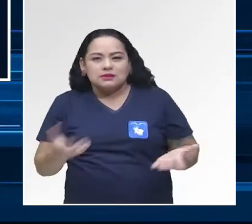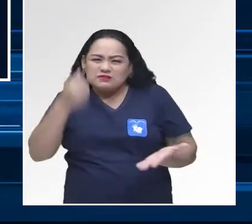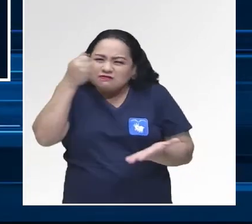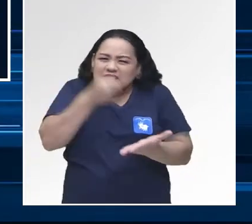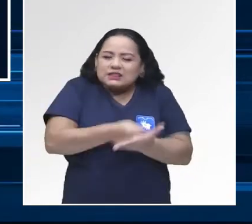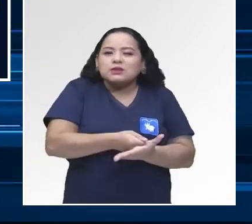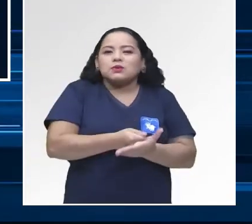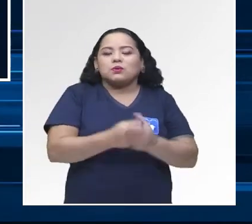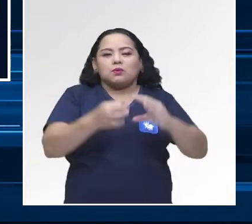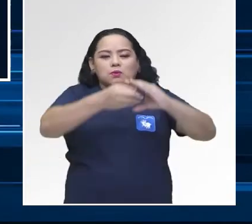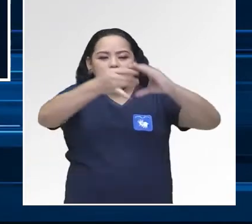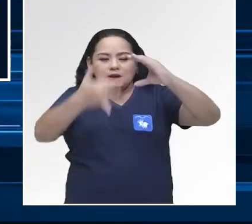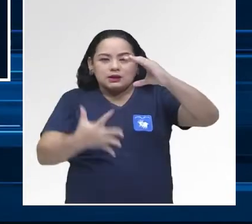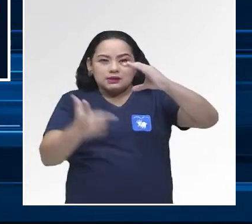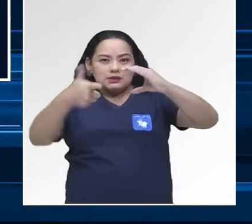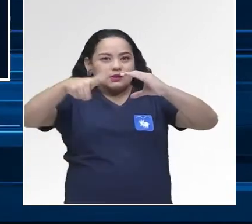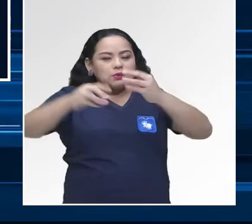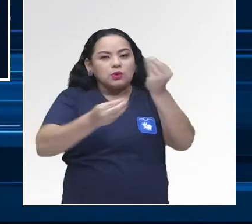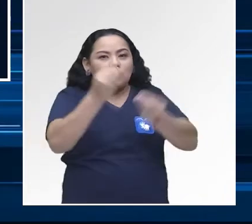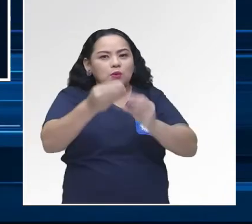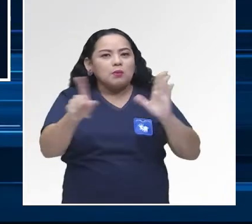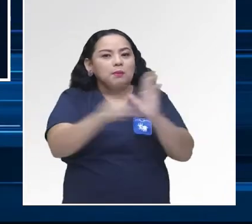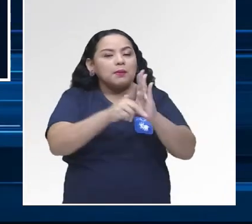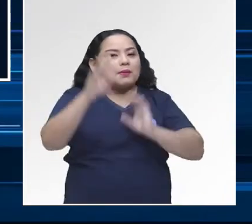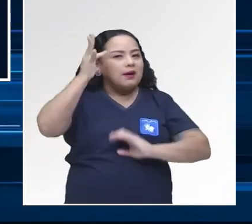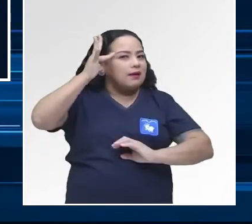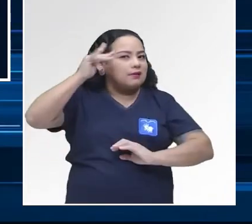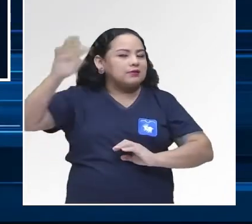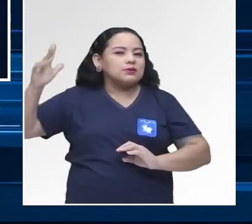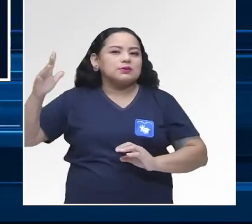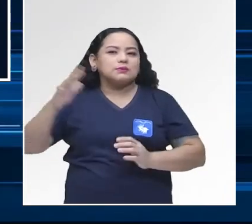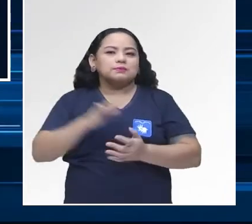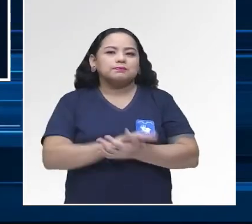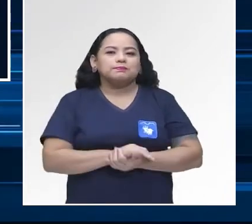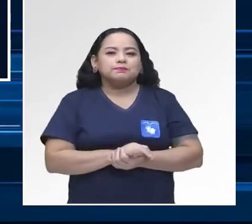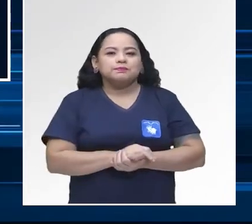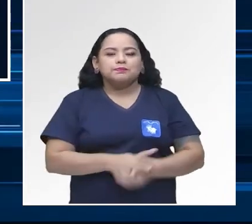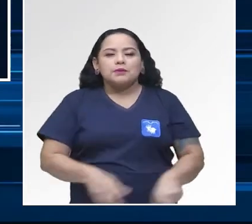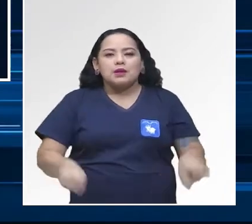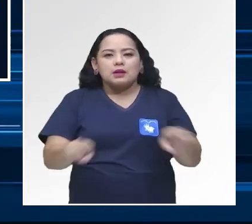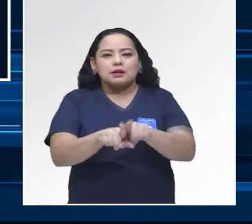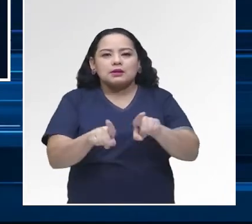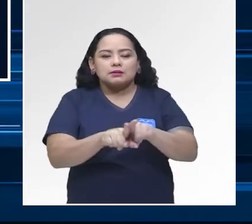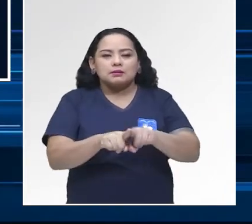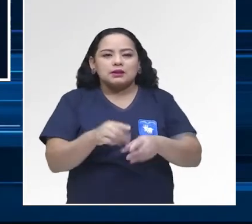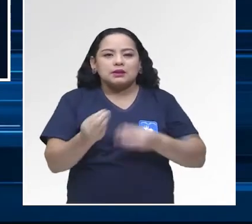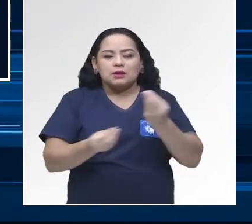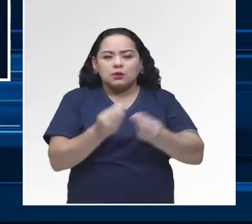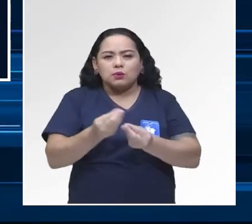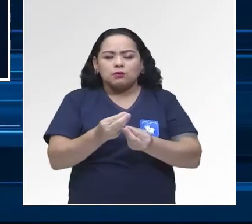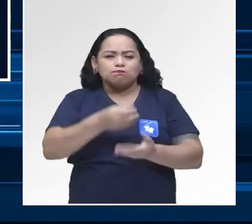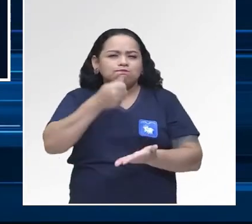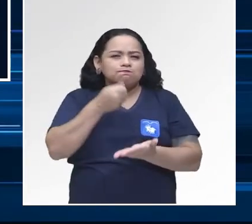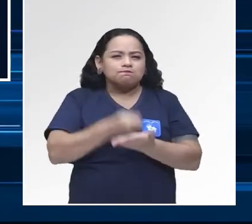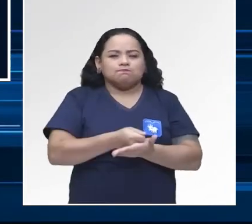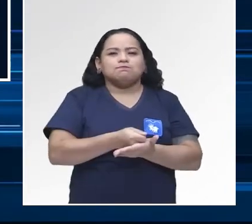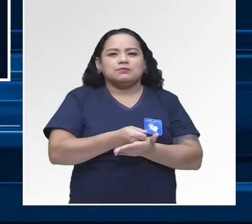outra característica da filosofia, certo? E também, além de ela ser